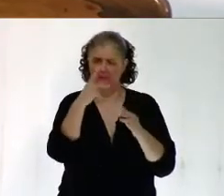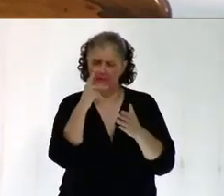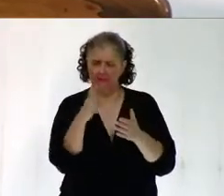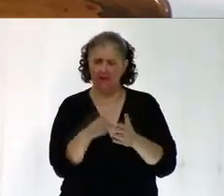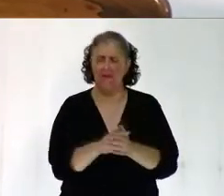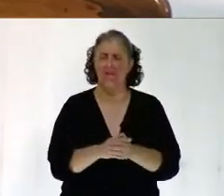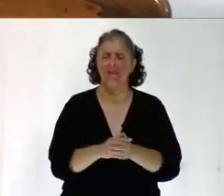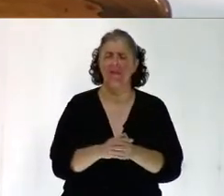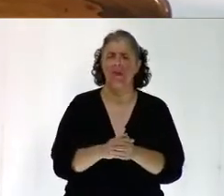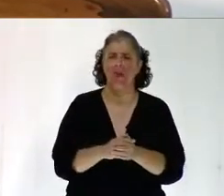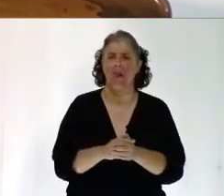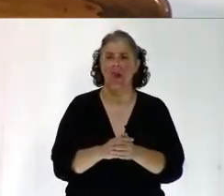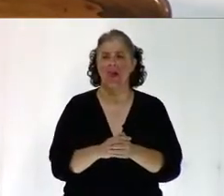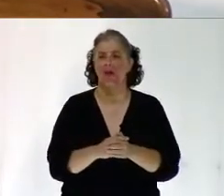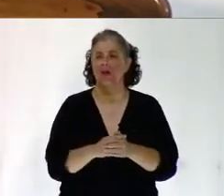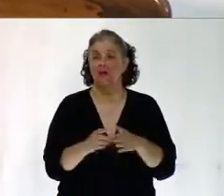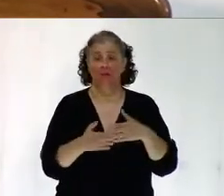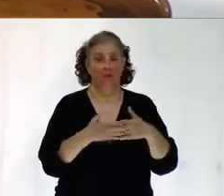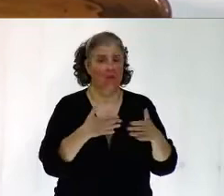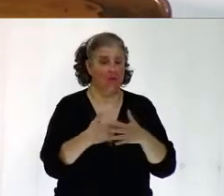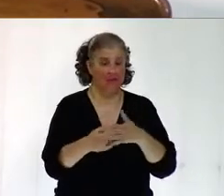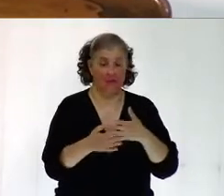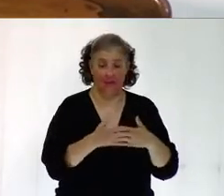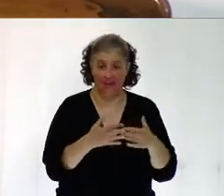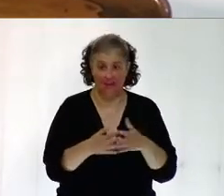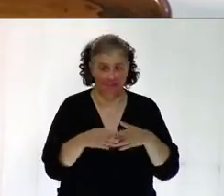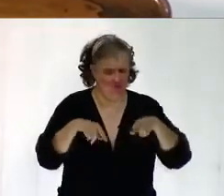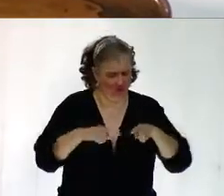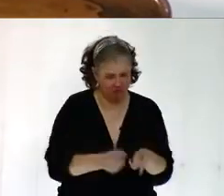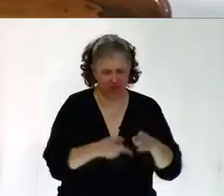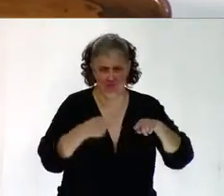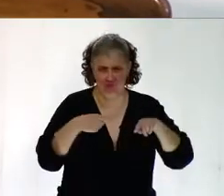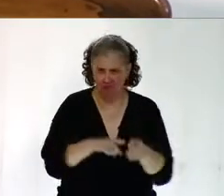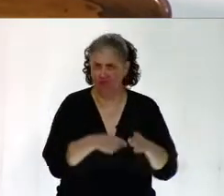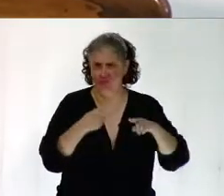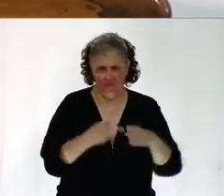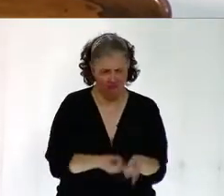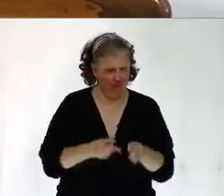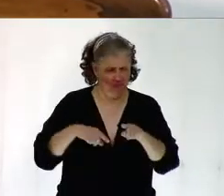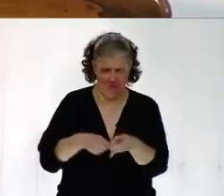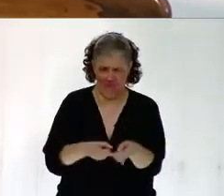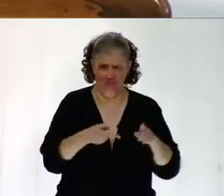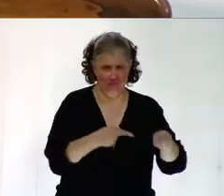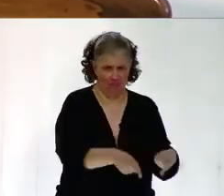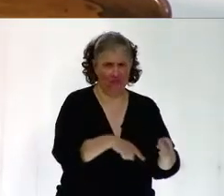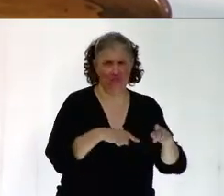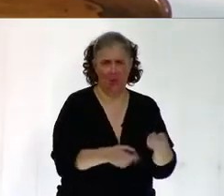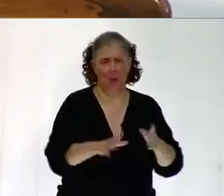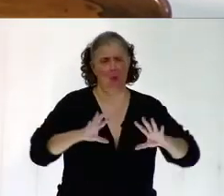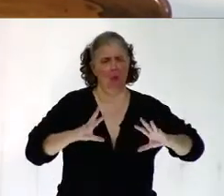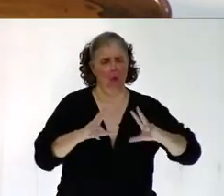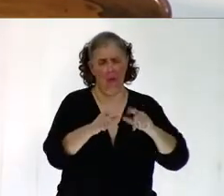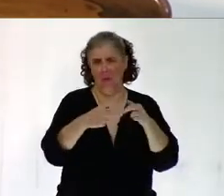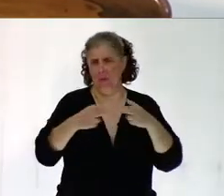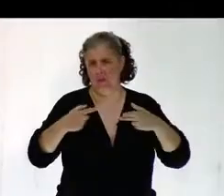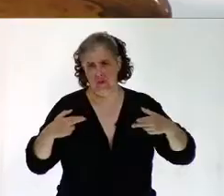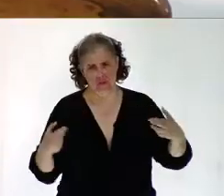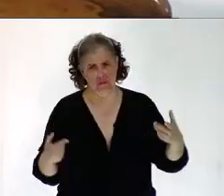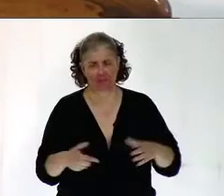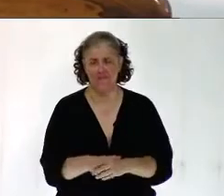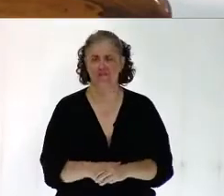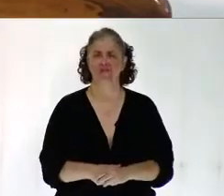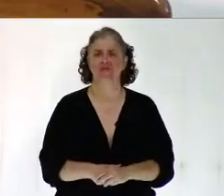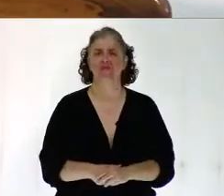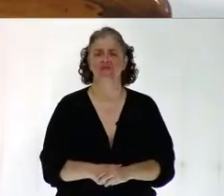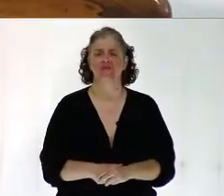foram as tentações de toda a sorte ou seja um acréscimo também o complemento também tentações de toda a